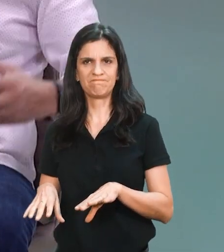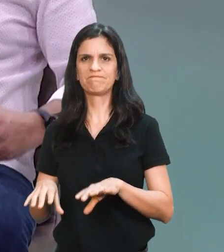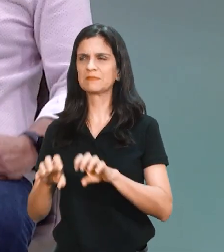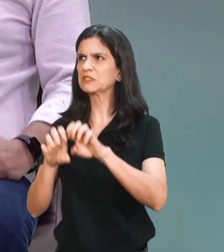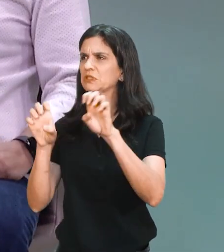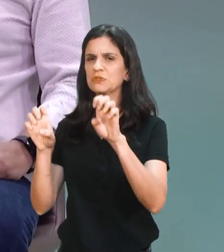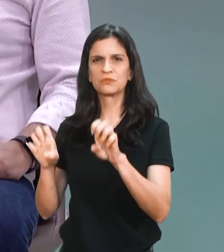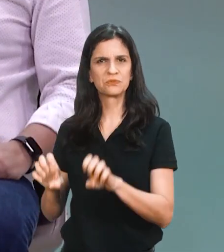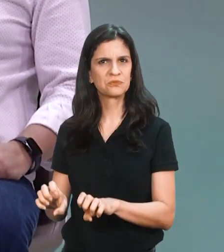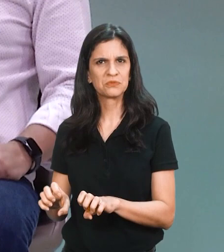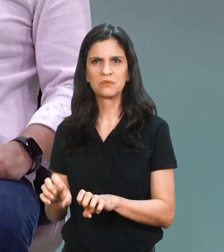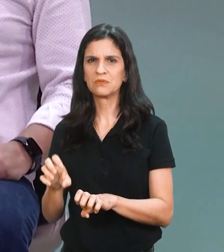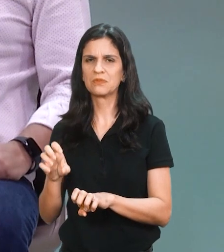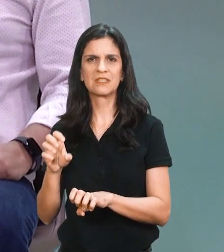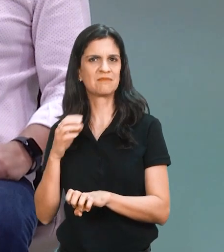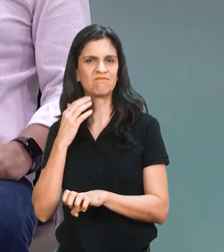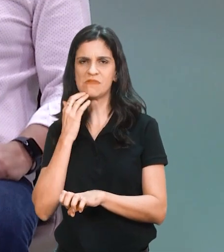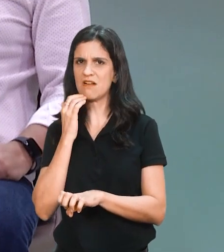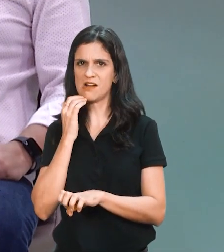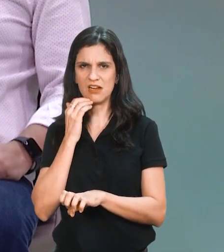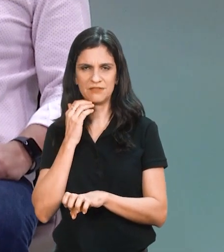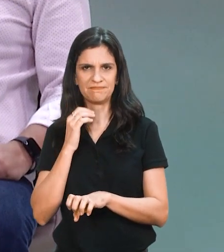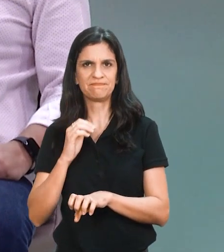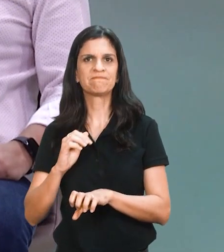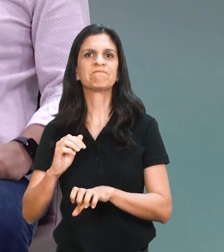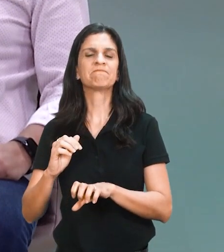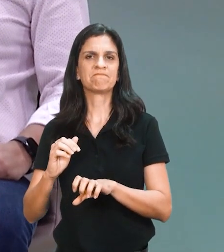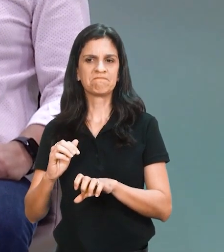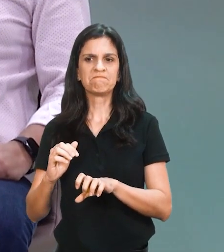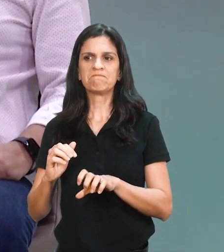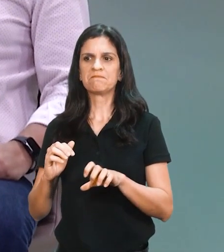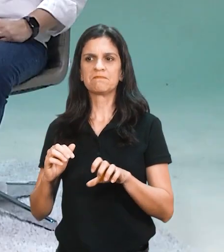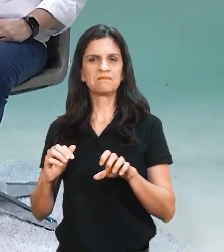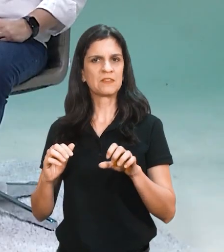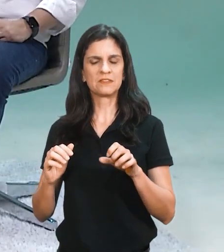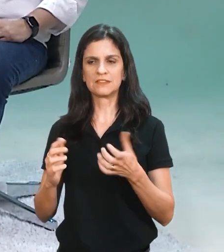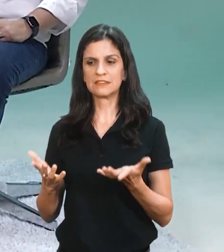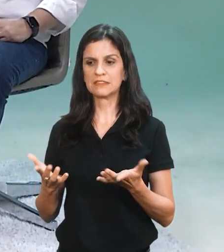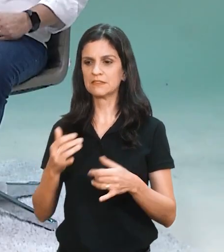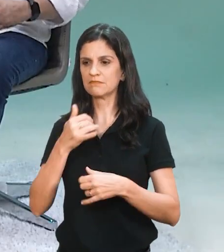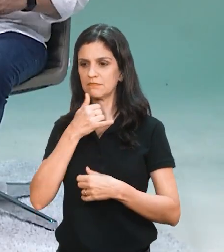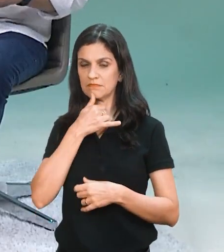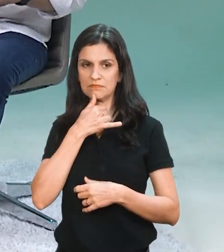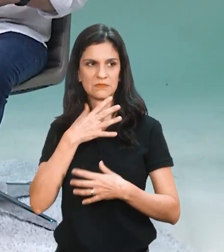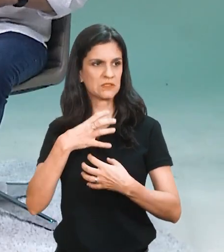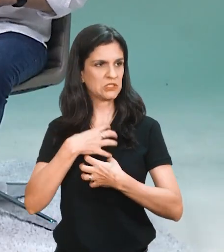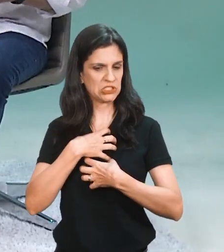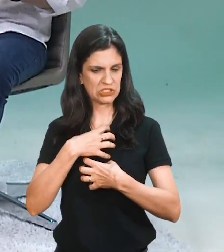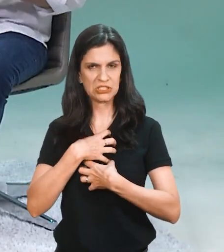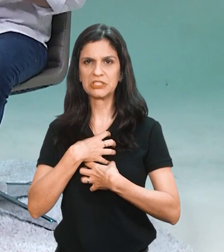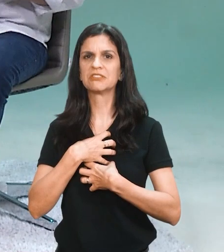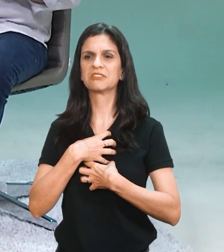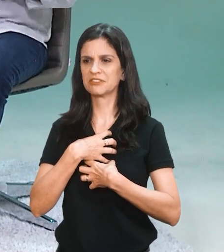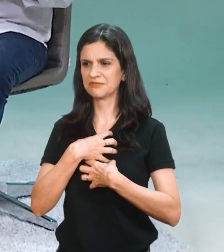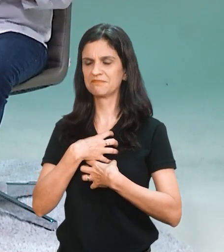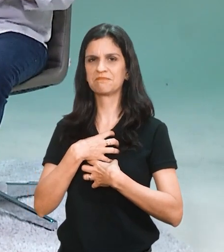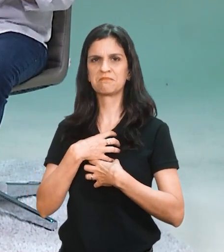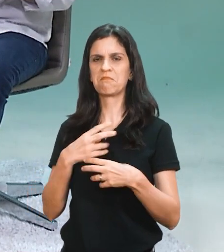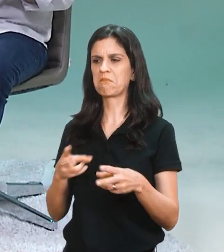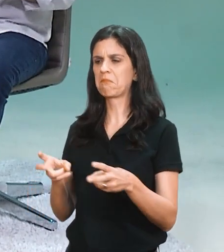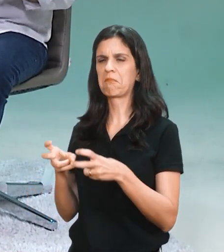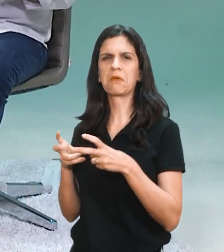para eles trabalhar, é algo assim que nos estarreceu mesmo, de ver, mas